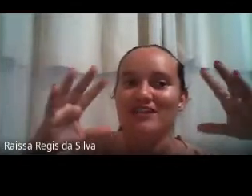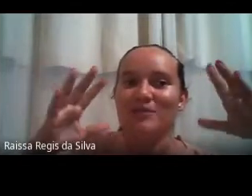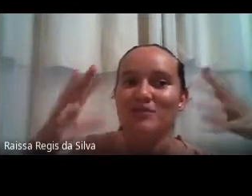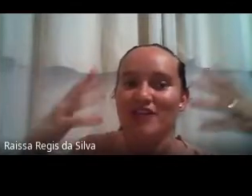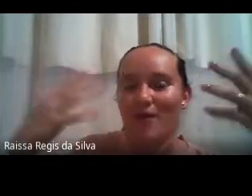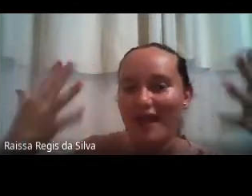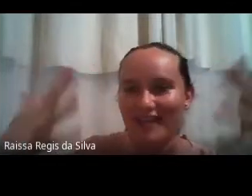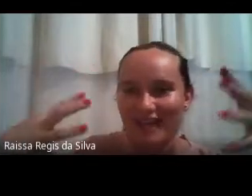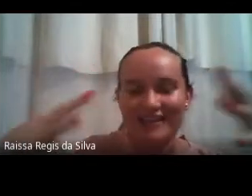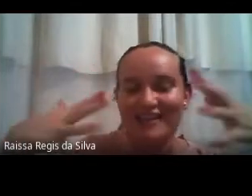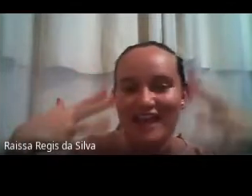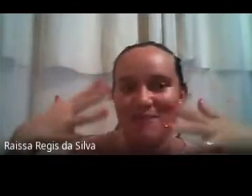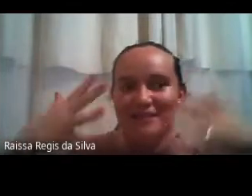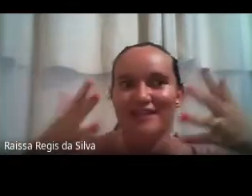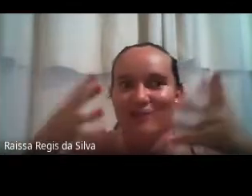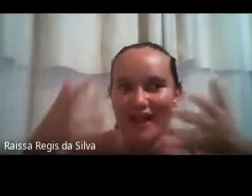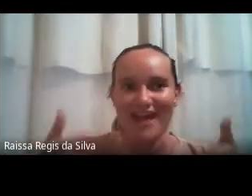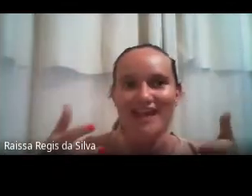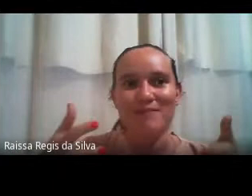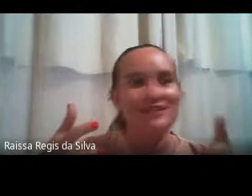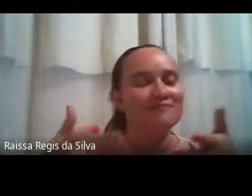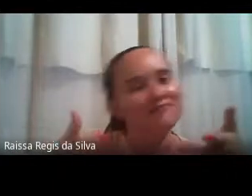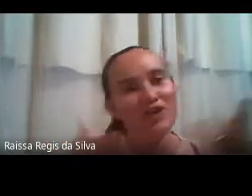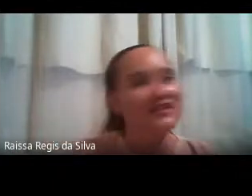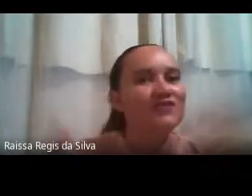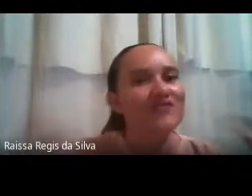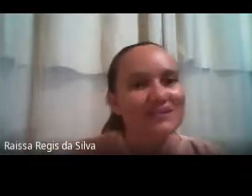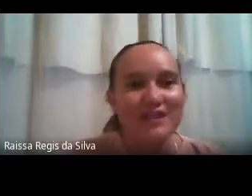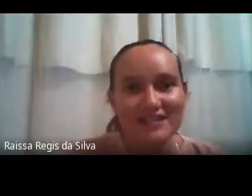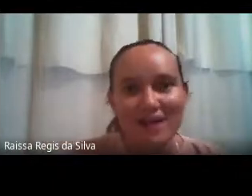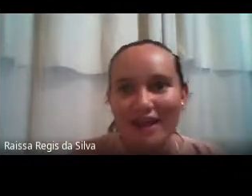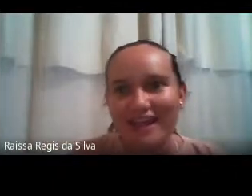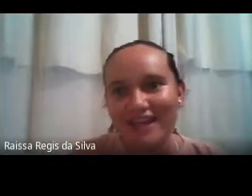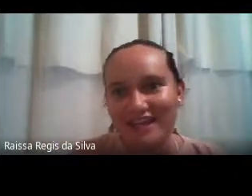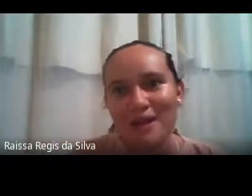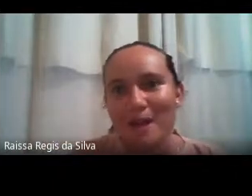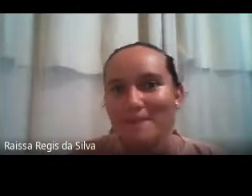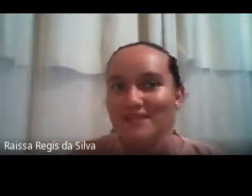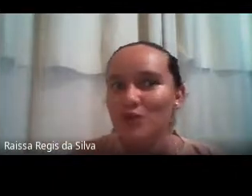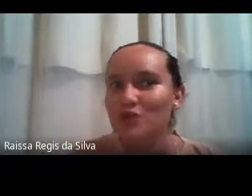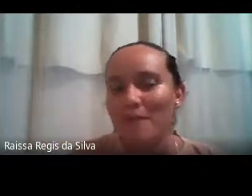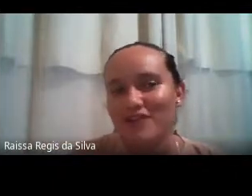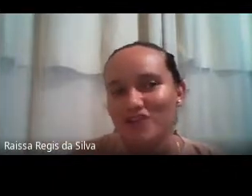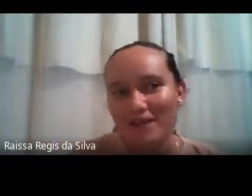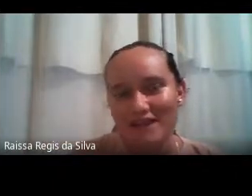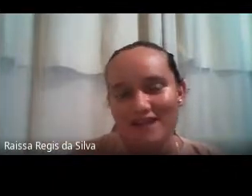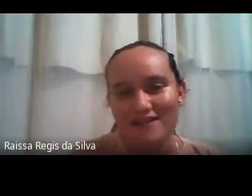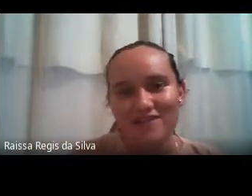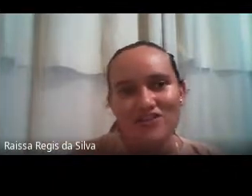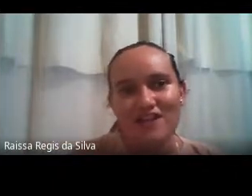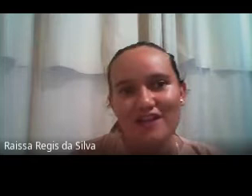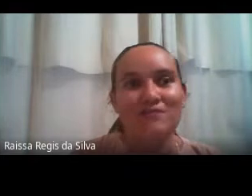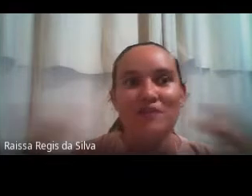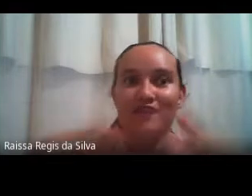já sabe que o sinal é aquele, que a representação é aquela, mas não necessariamente você vai saber que sinal é aquele, né? Mas não te impede de aprender a escrita